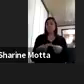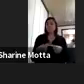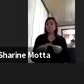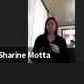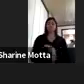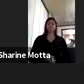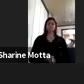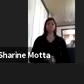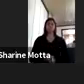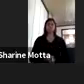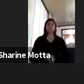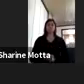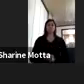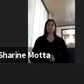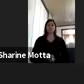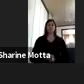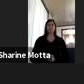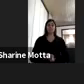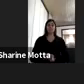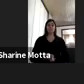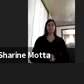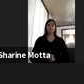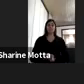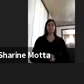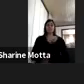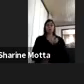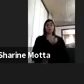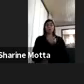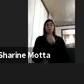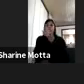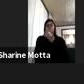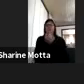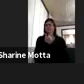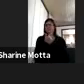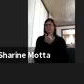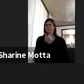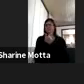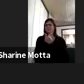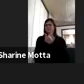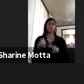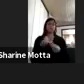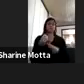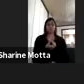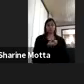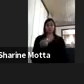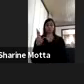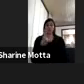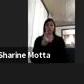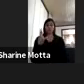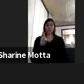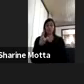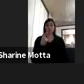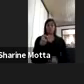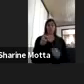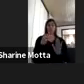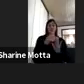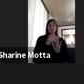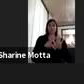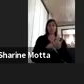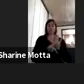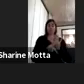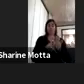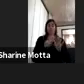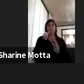os números são bonitos, são números redondos. R$ 600 e MP1000. Nós queremos votar